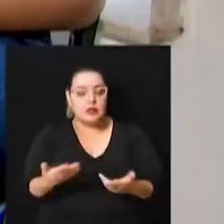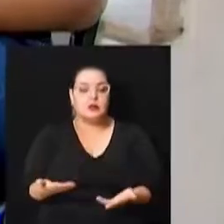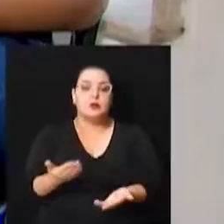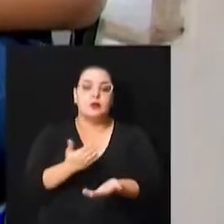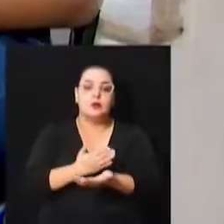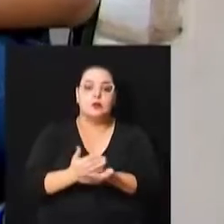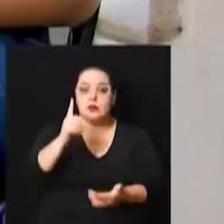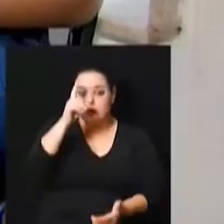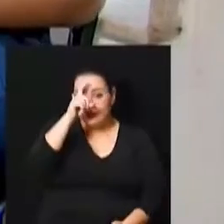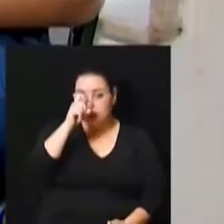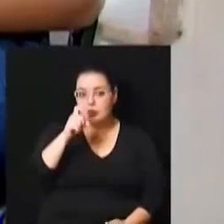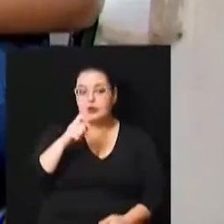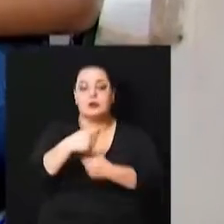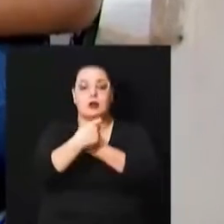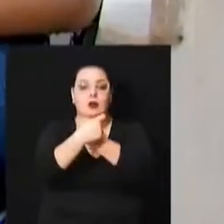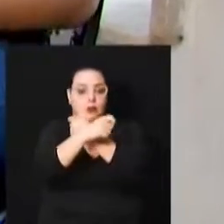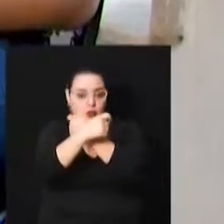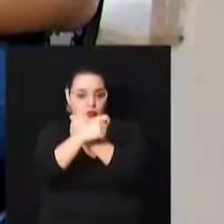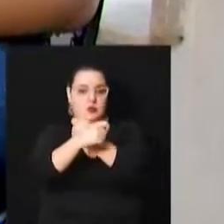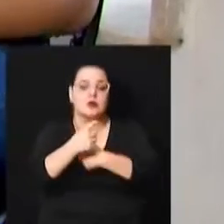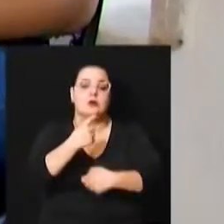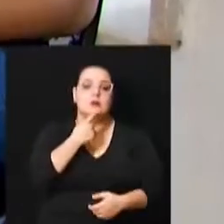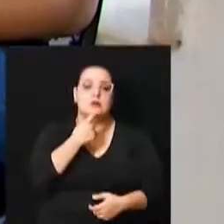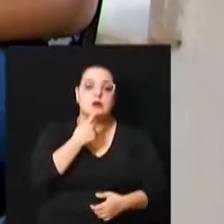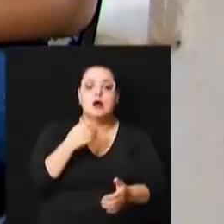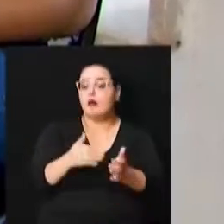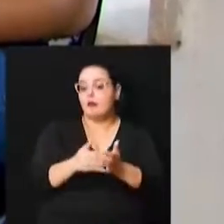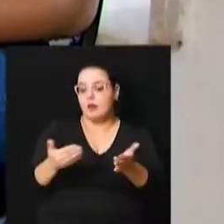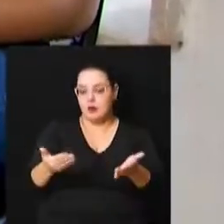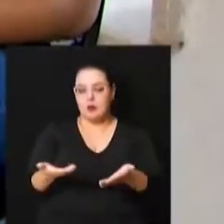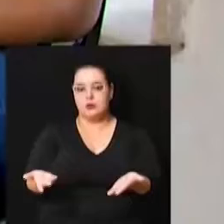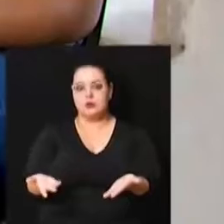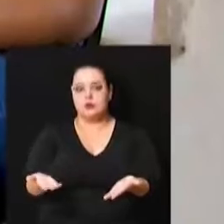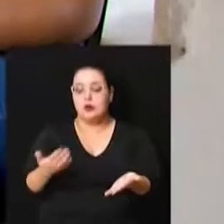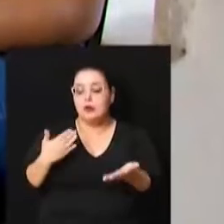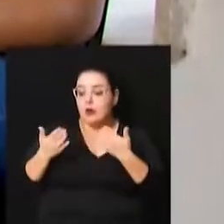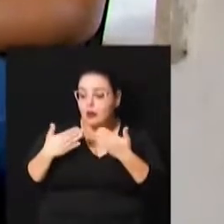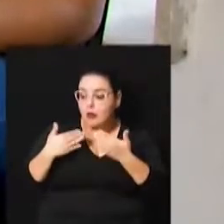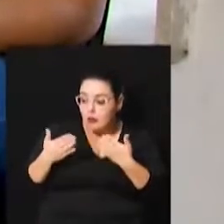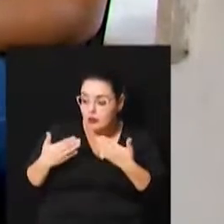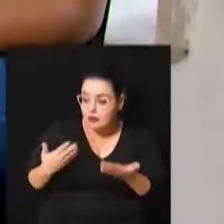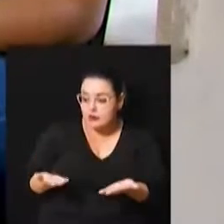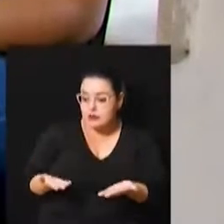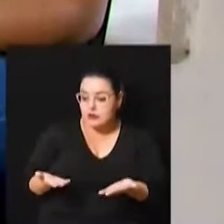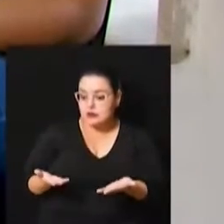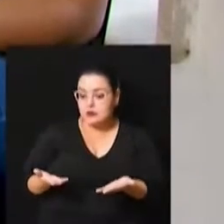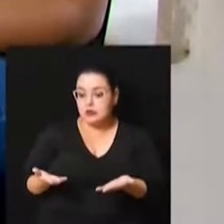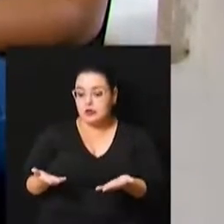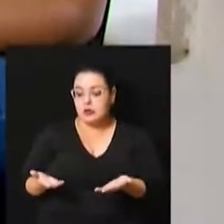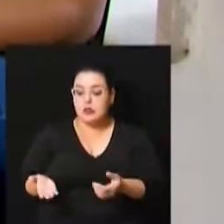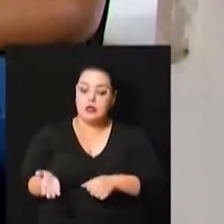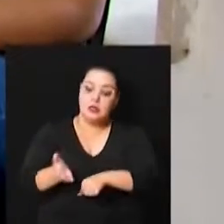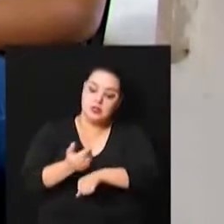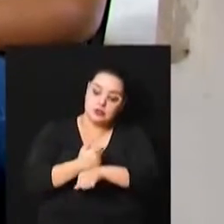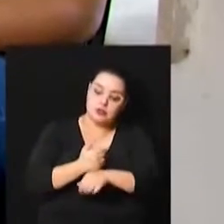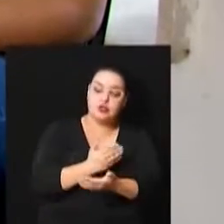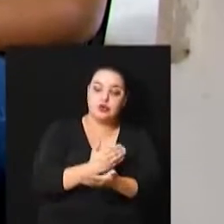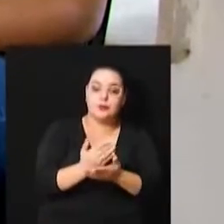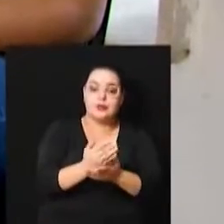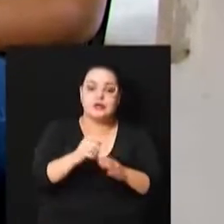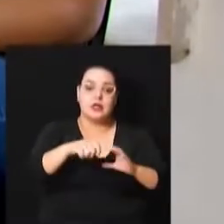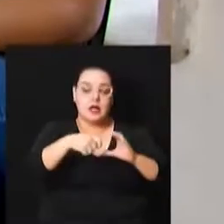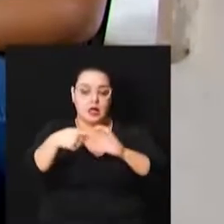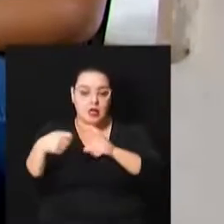trabalhar no Hospital da PUC Campinas, onde eu estou até hoje. Bom, a gente estava até conversando, né, Lu, antes de começar a